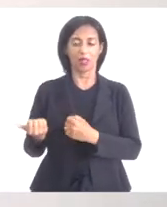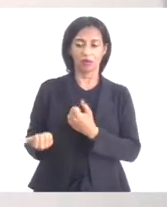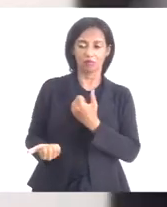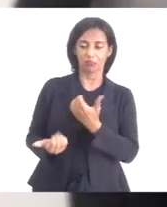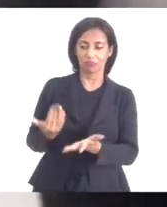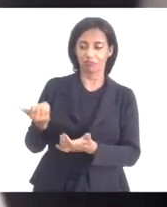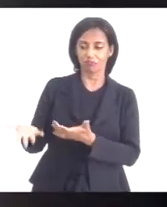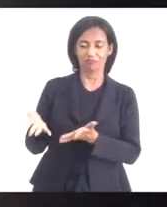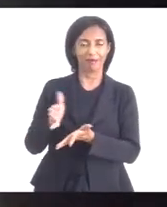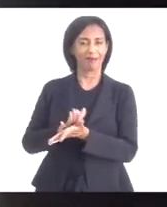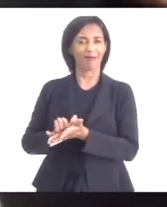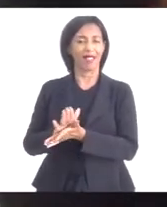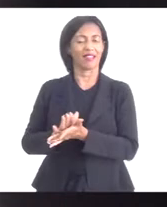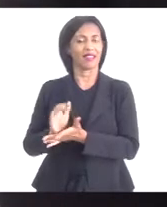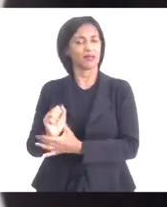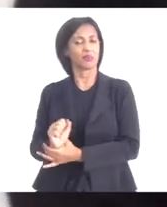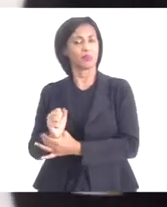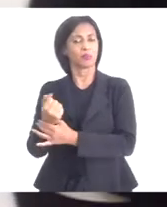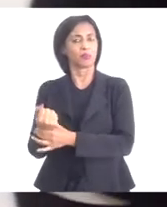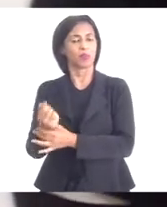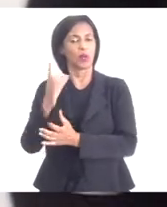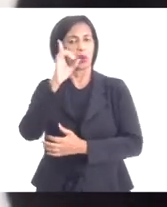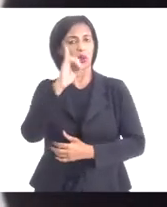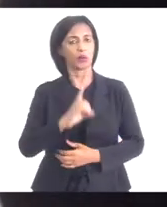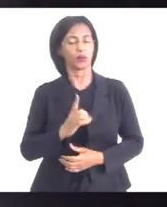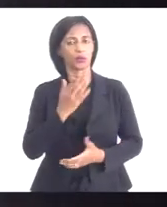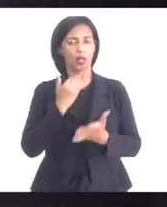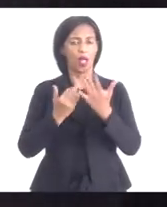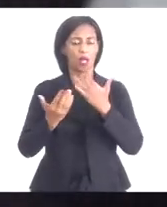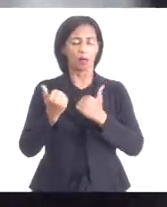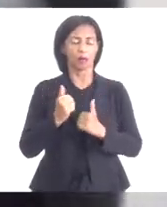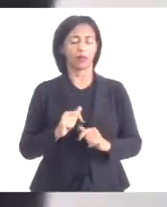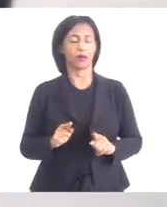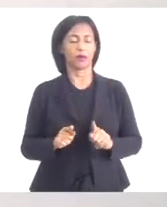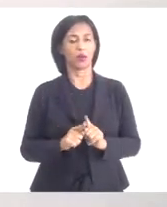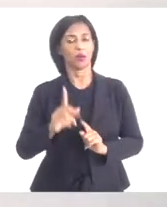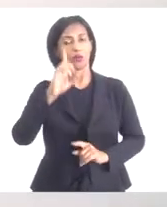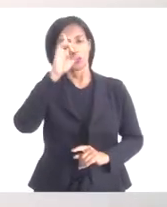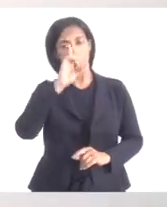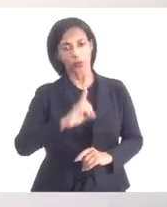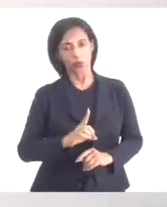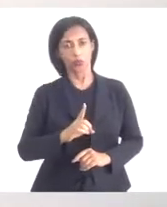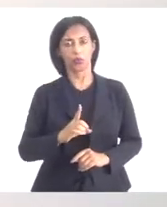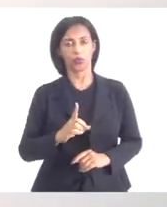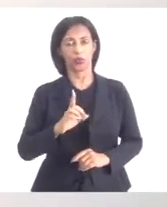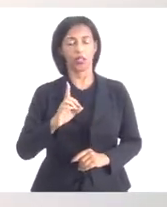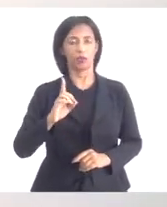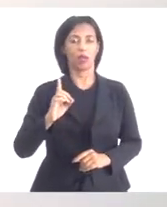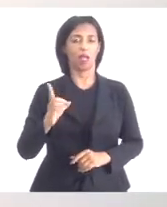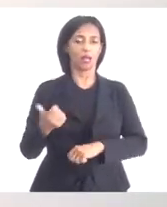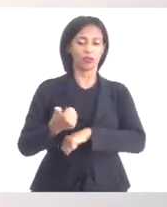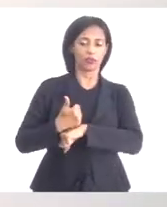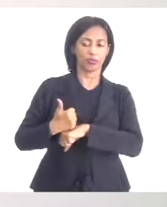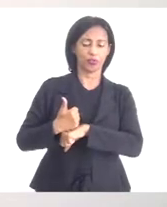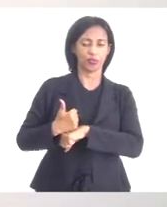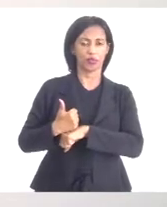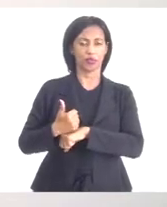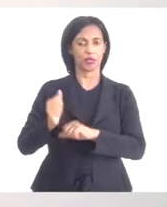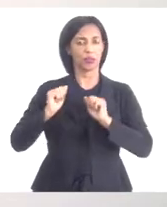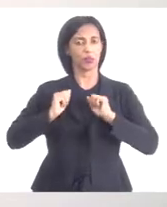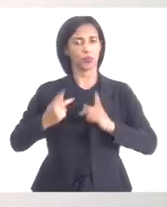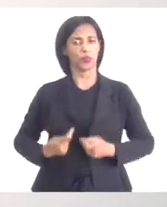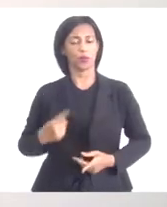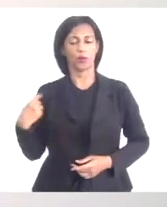dá conta de assegurar o direito à alimentação o direito à dignidade humana na